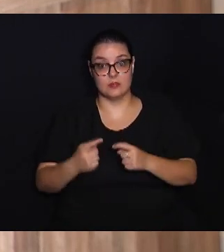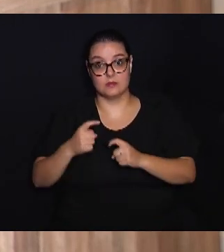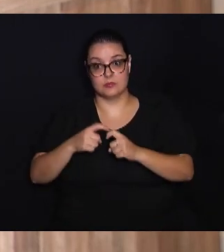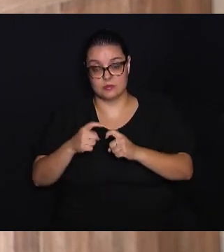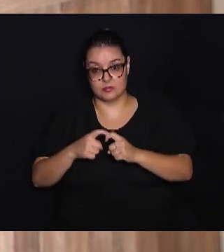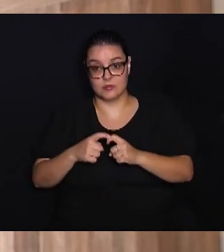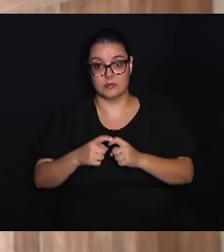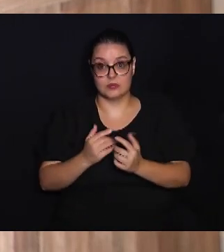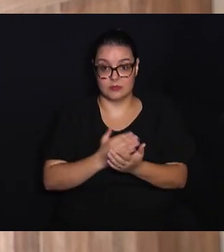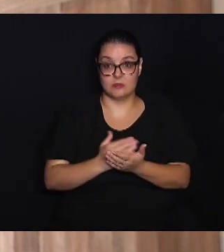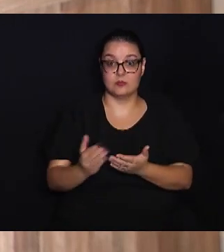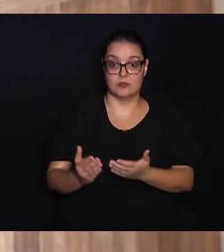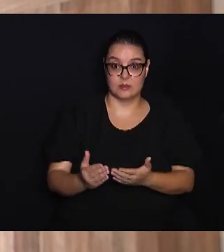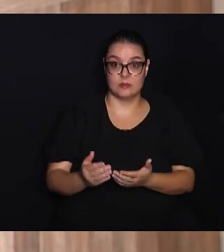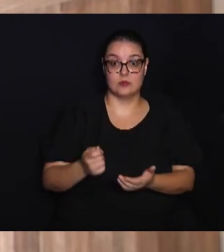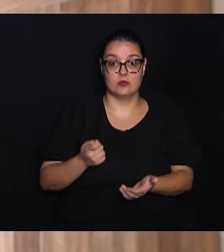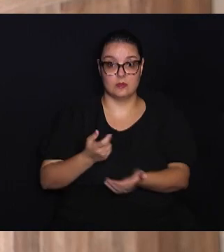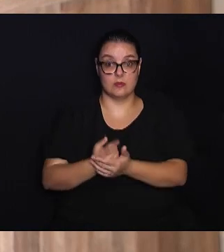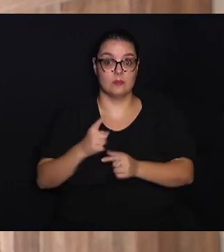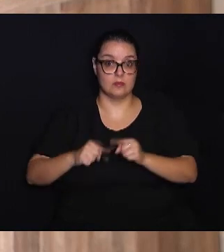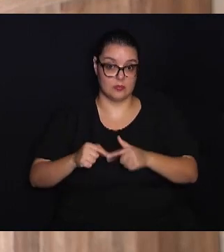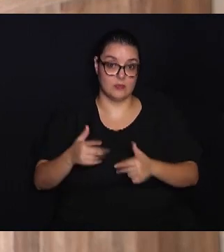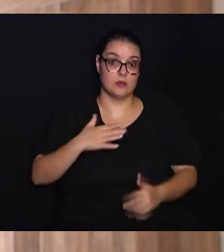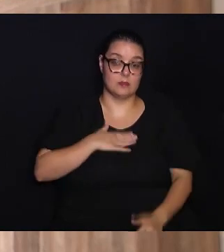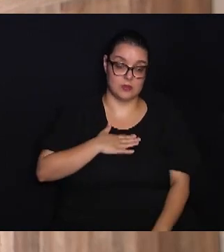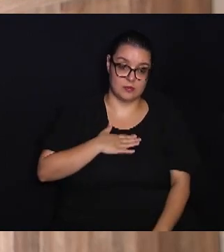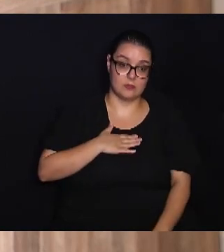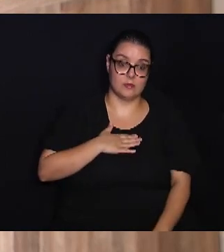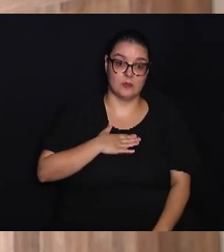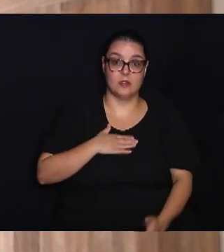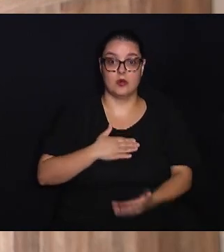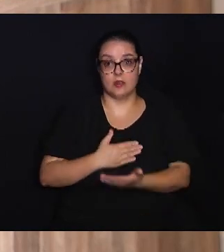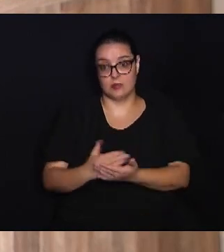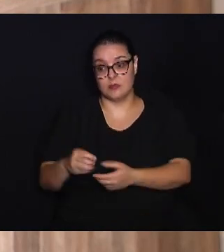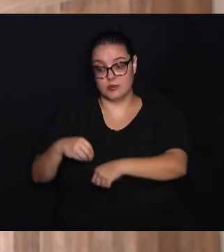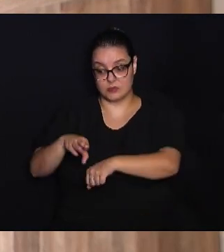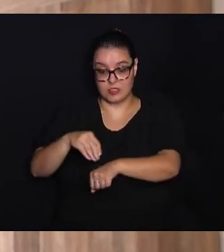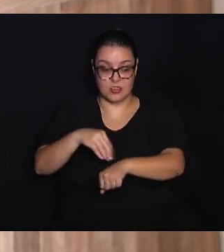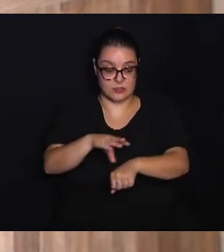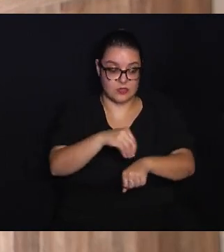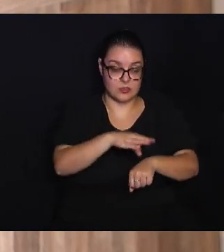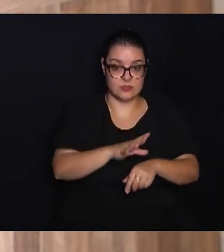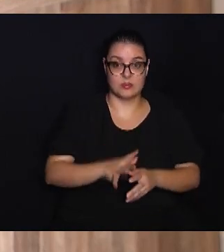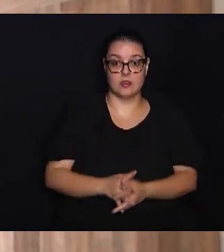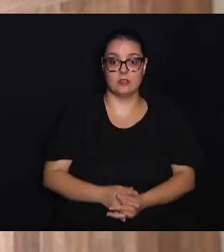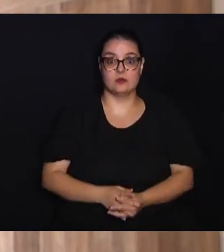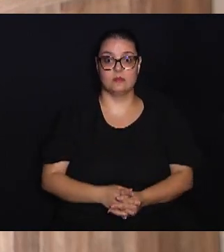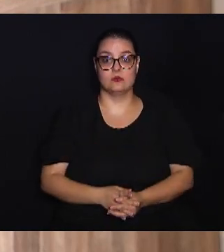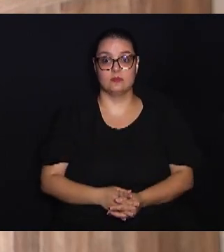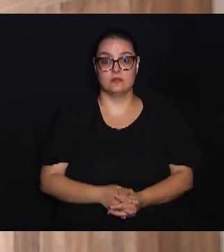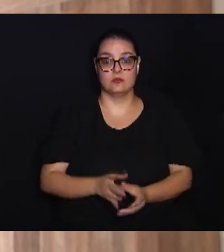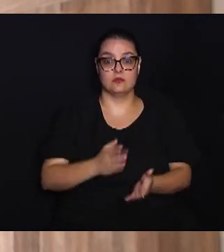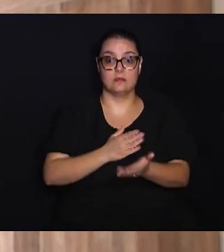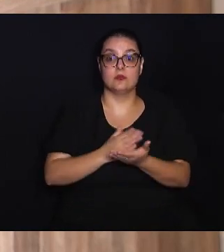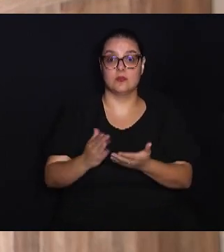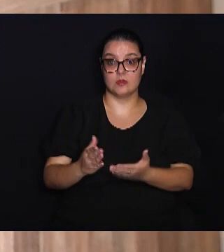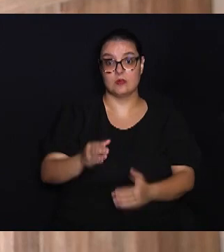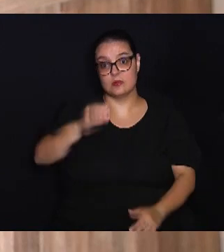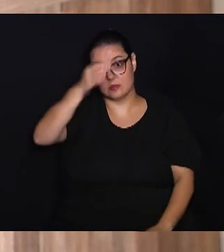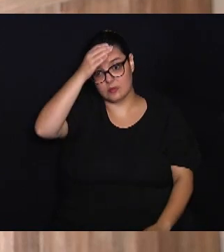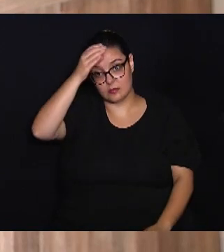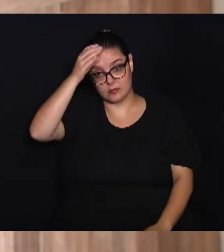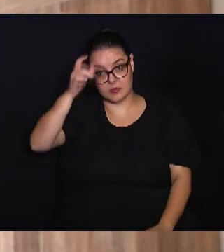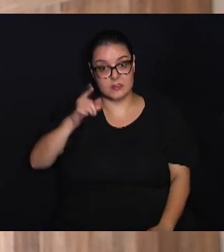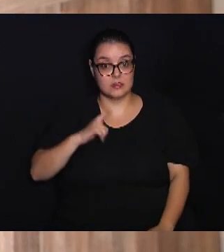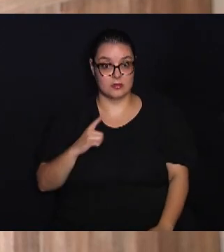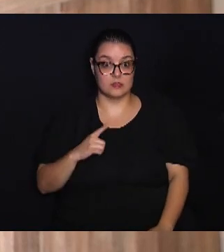médicos começaram a adquirir meu produto e começaram a passar E então comecei a ter um o